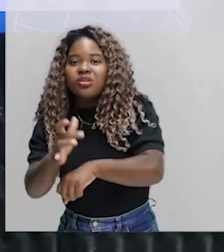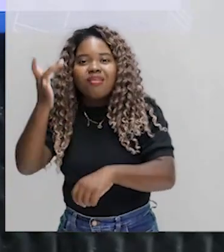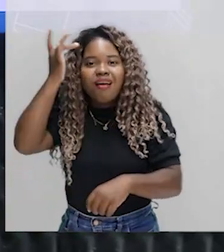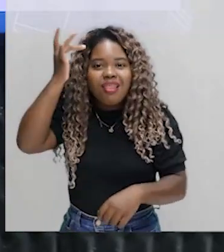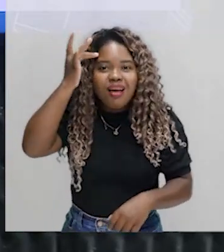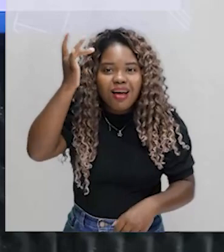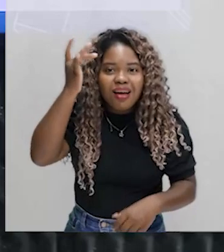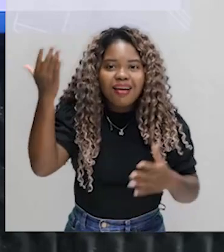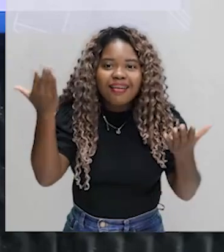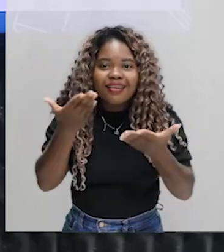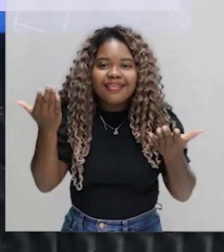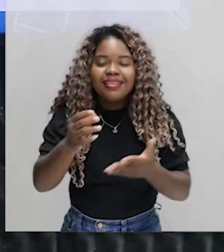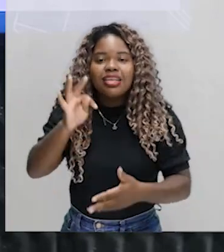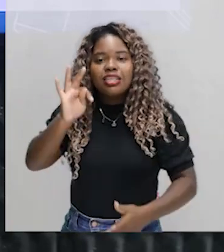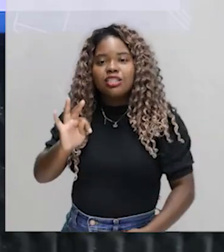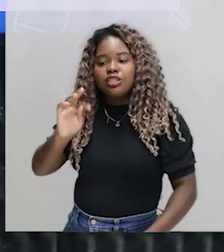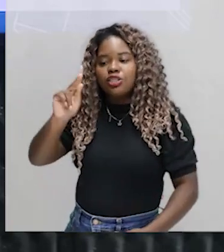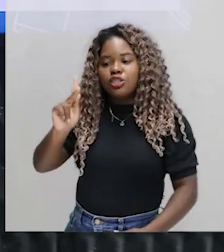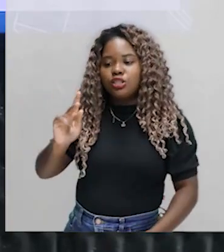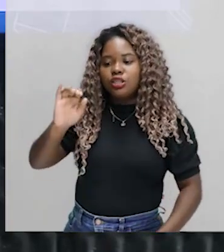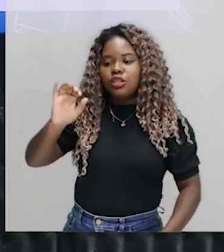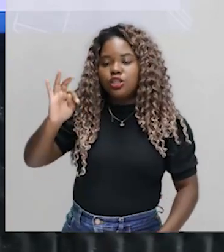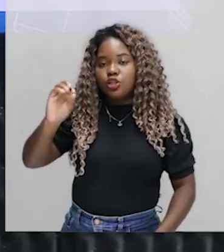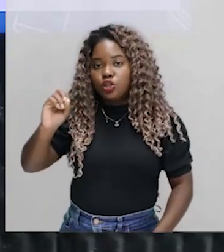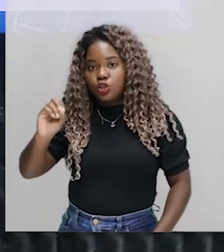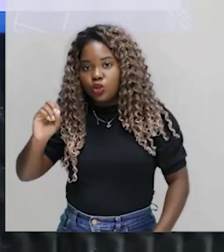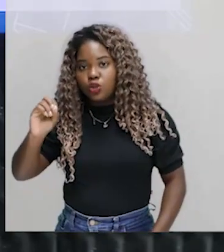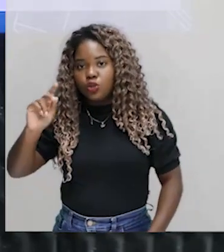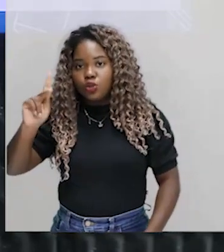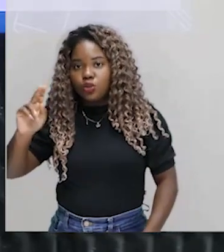agora, TikTokers em espanhol, falando espanhol,